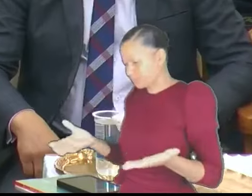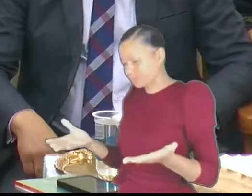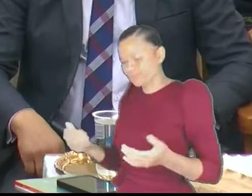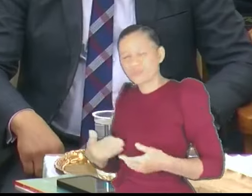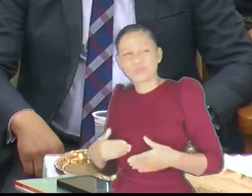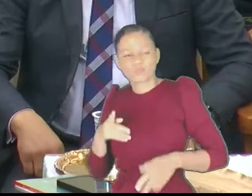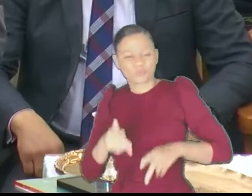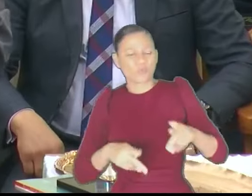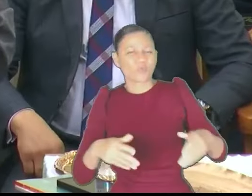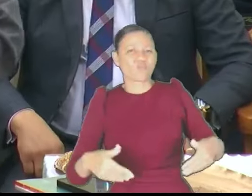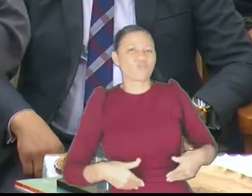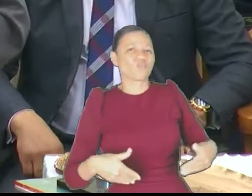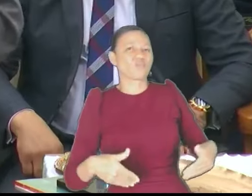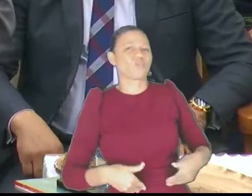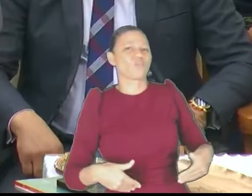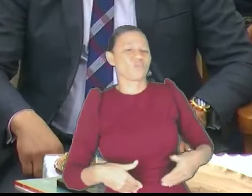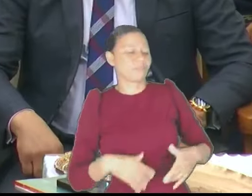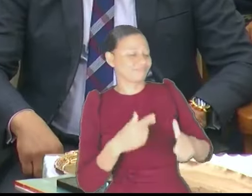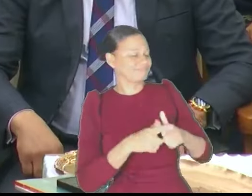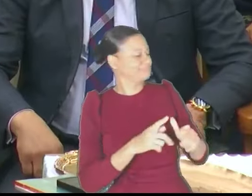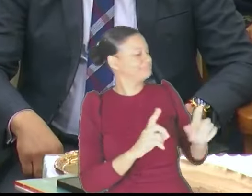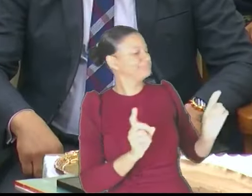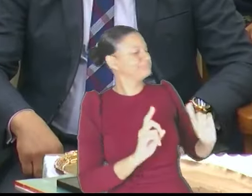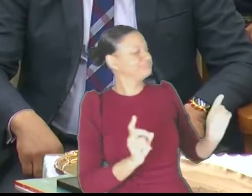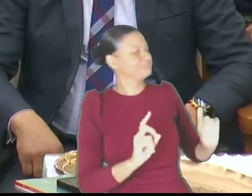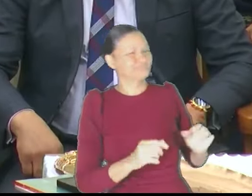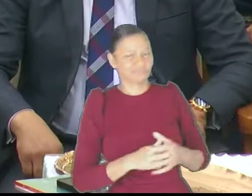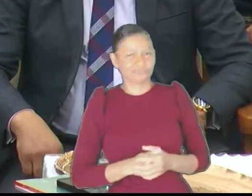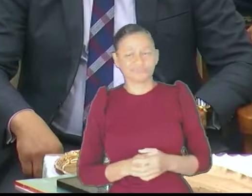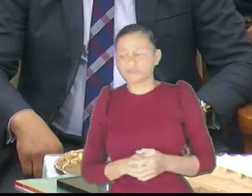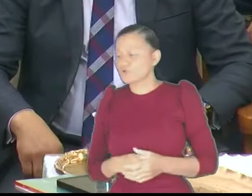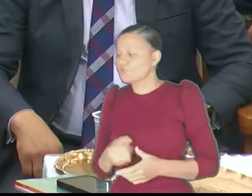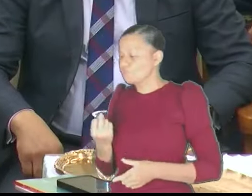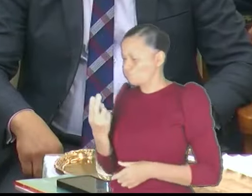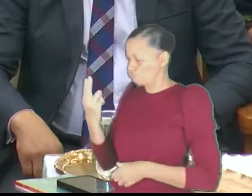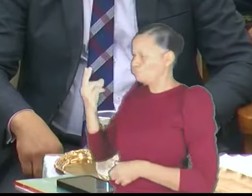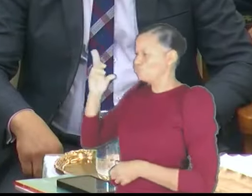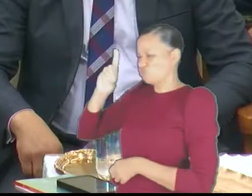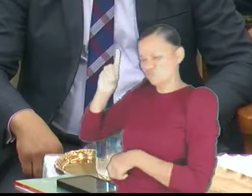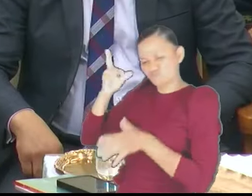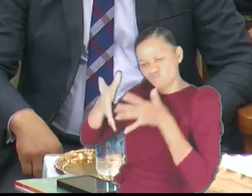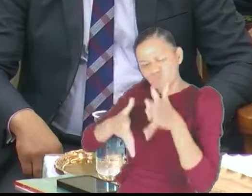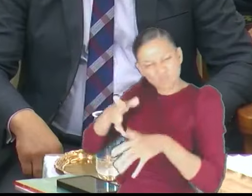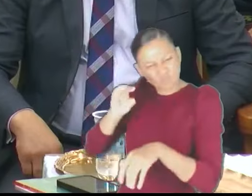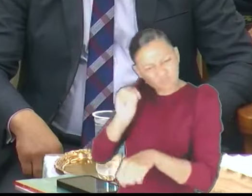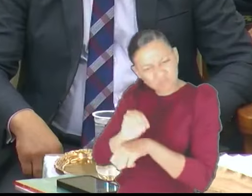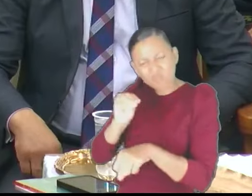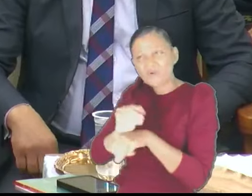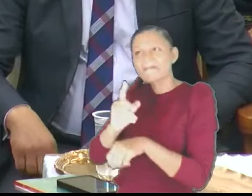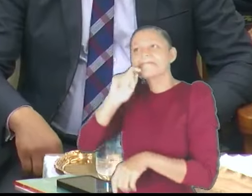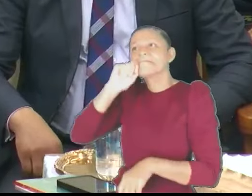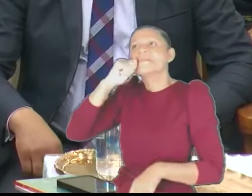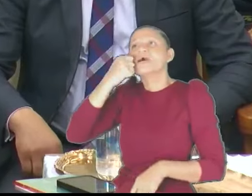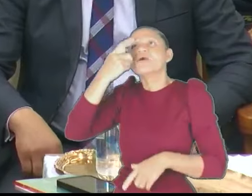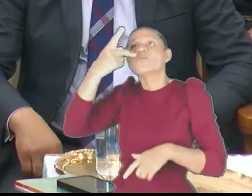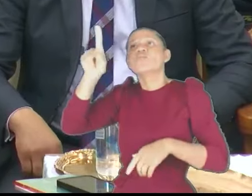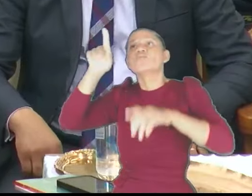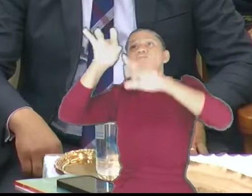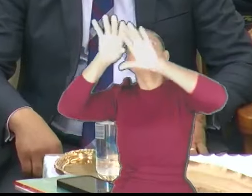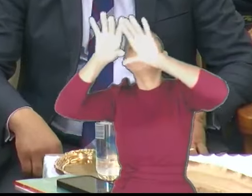fome. Problema não, eu vou prover pão do céu. Que